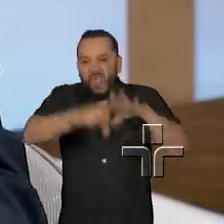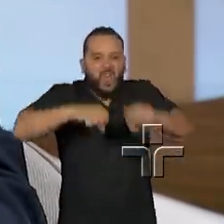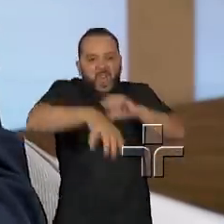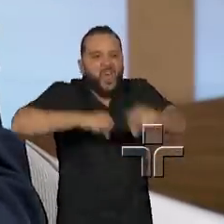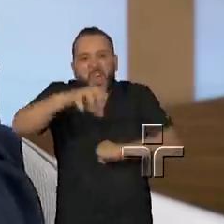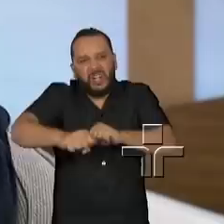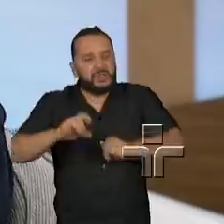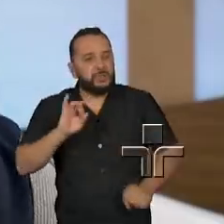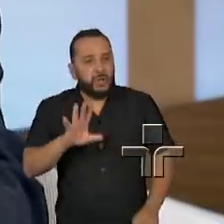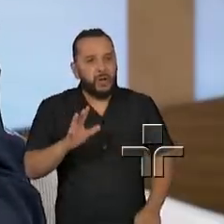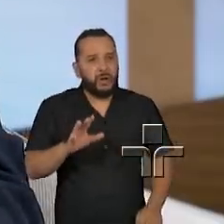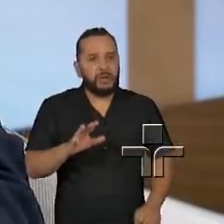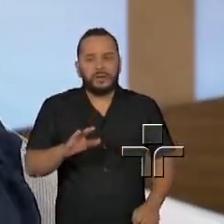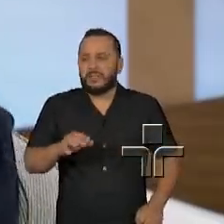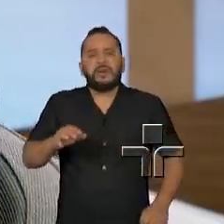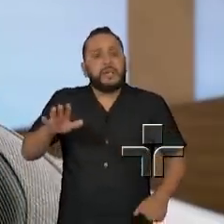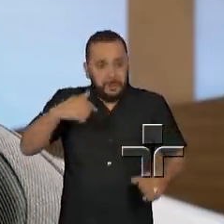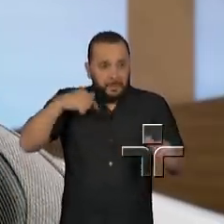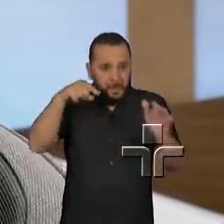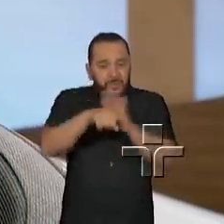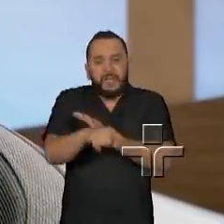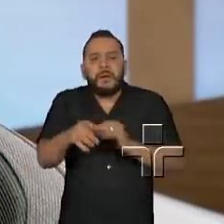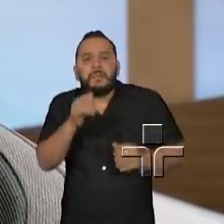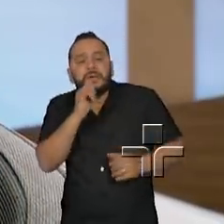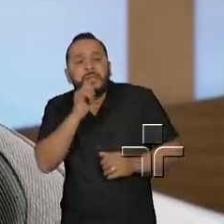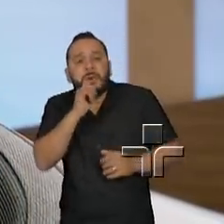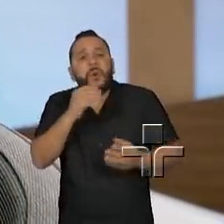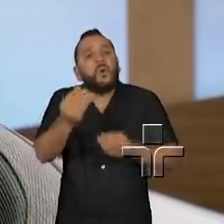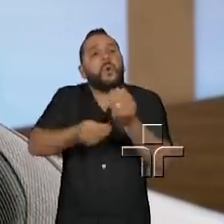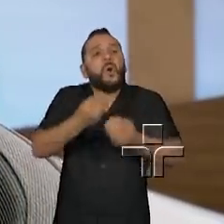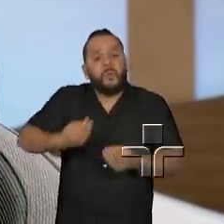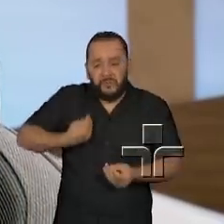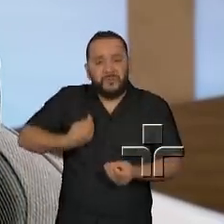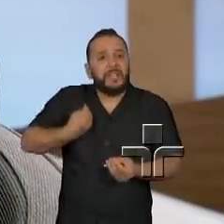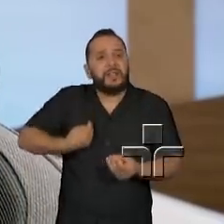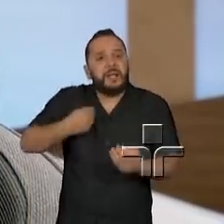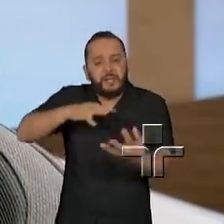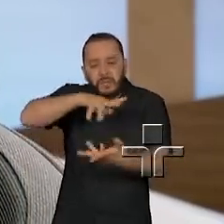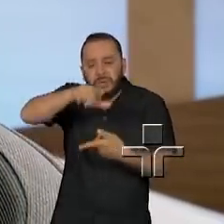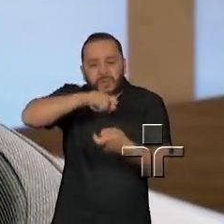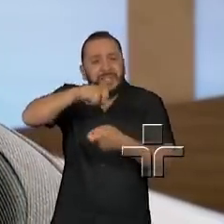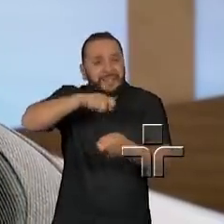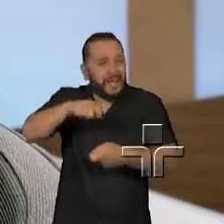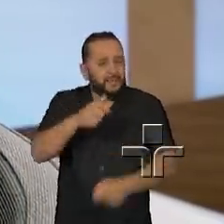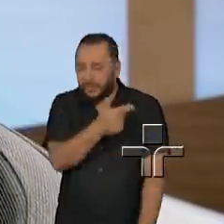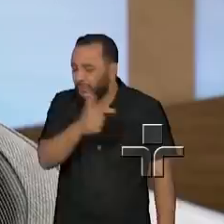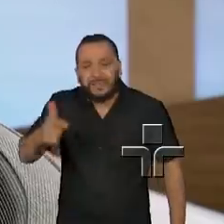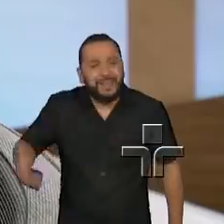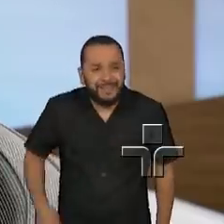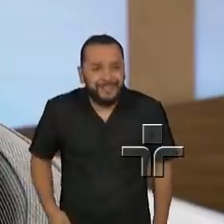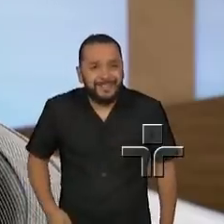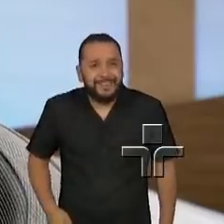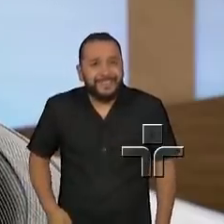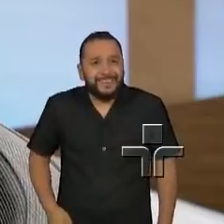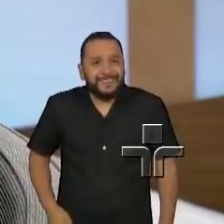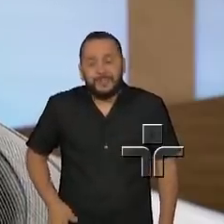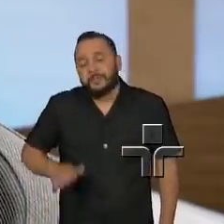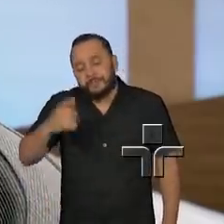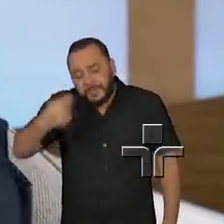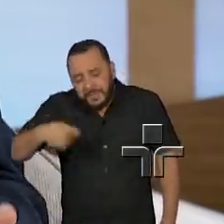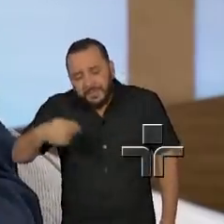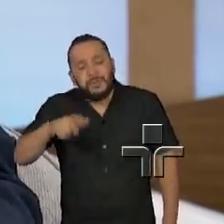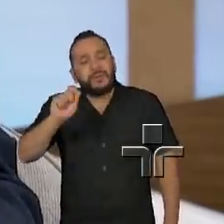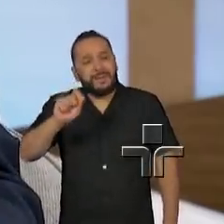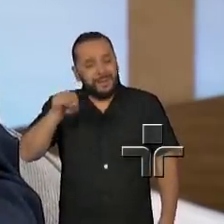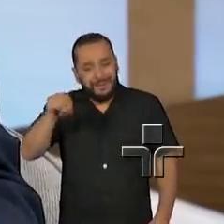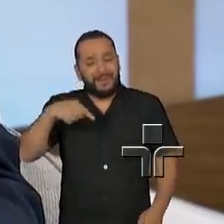sustentável que esses macacos aí conseguiram, foi essa. Então, e eles são pessoas profundamente orientadas pelos sonhos. Uma coisa que eu